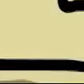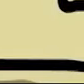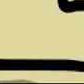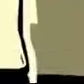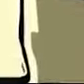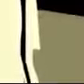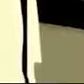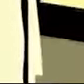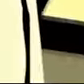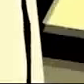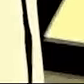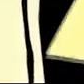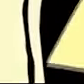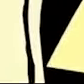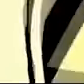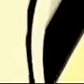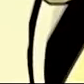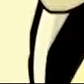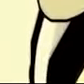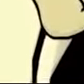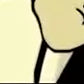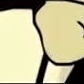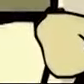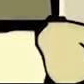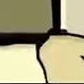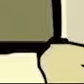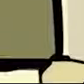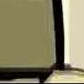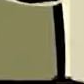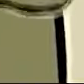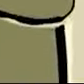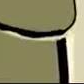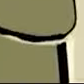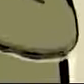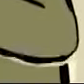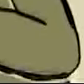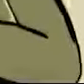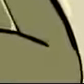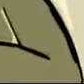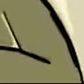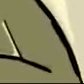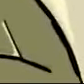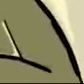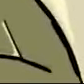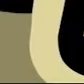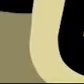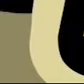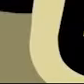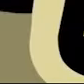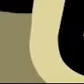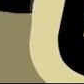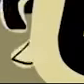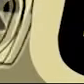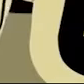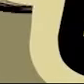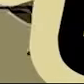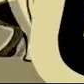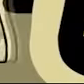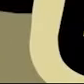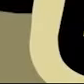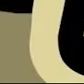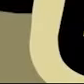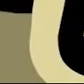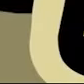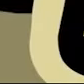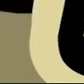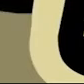de munição, botou água na cabaça, pendurou no cós da caça e foi chamar Tubarão. Tubarão se arrepiou, olhou para o